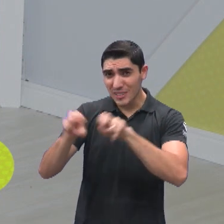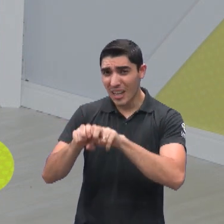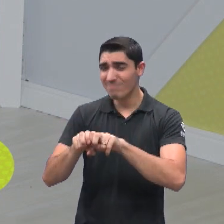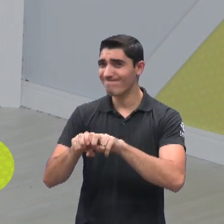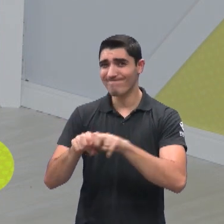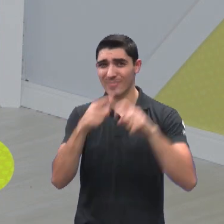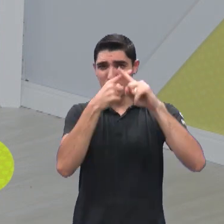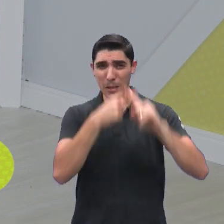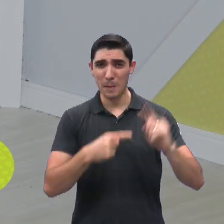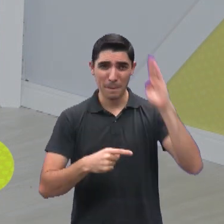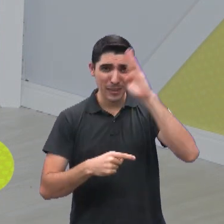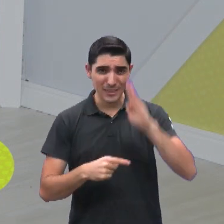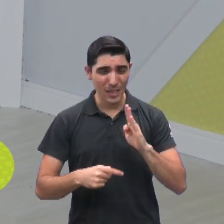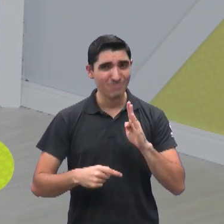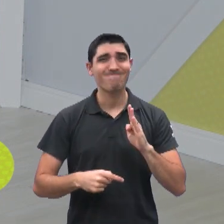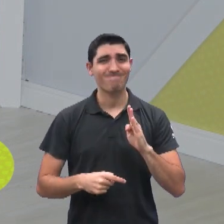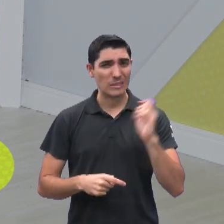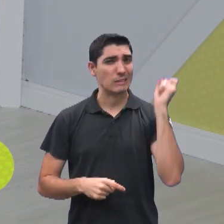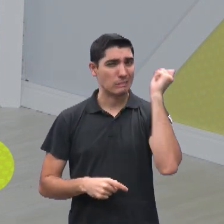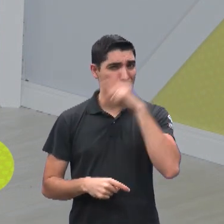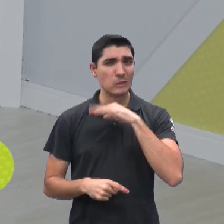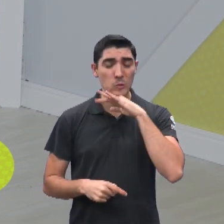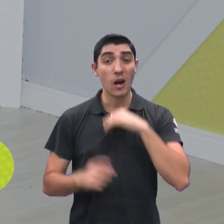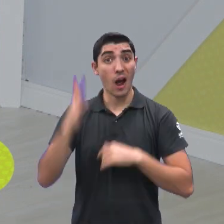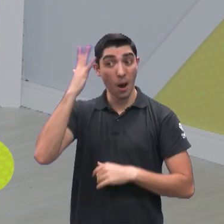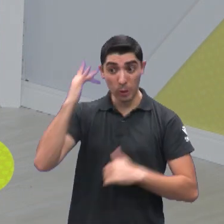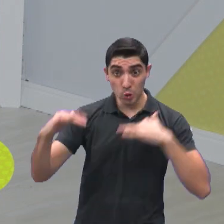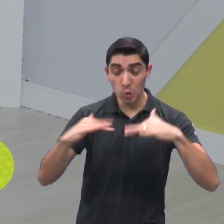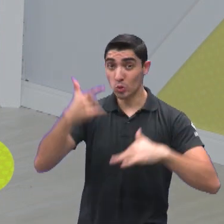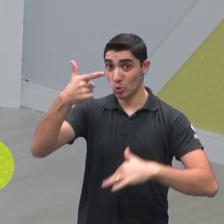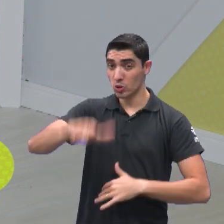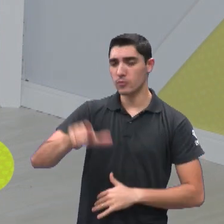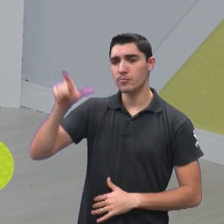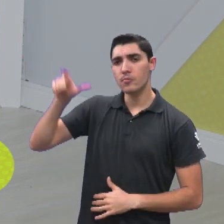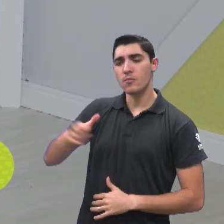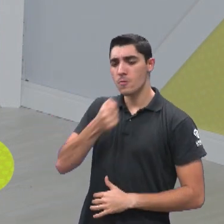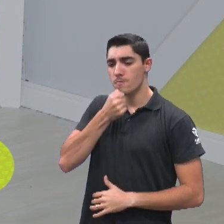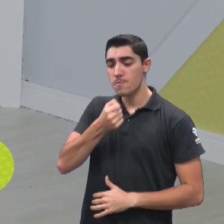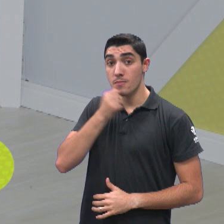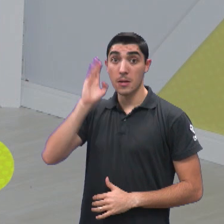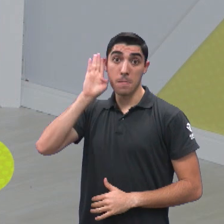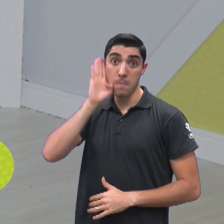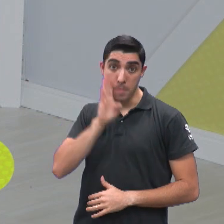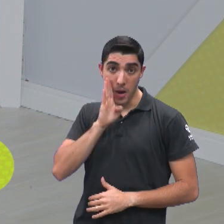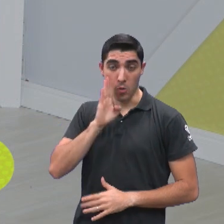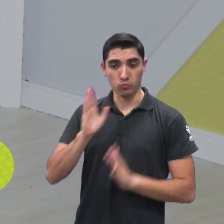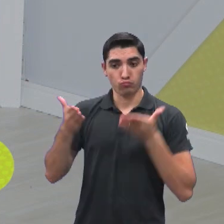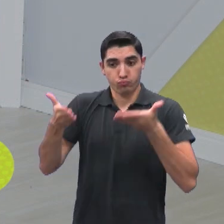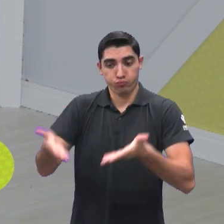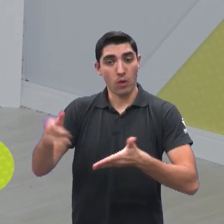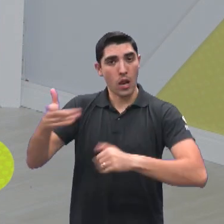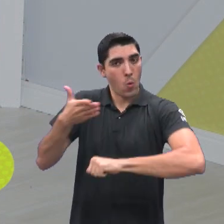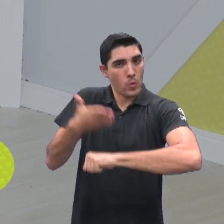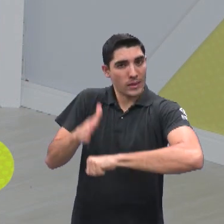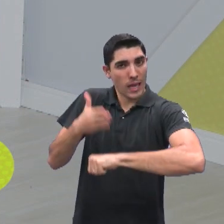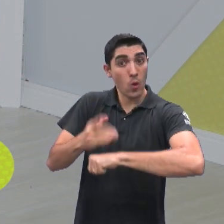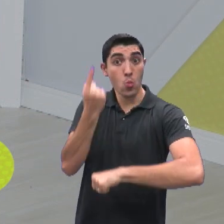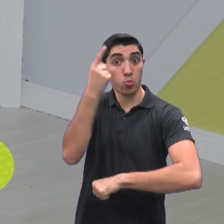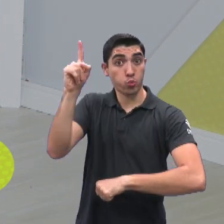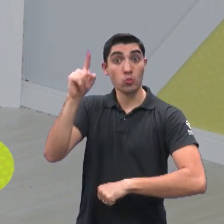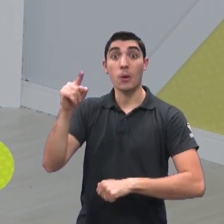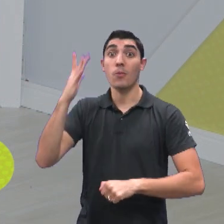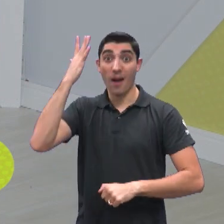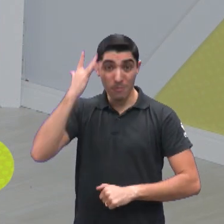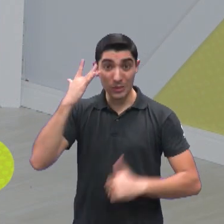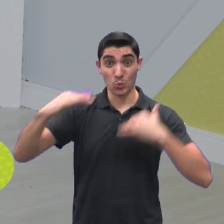jogo complicado pela frente. Nosso repórter, o Paulo Ricardo, foi ao último treino da equipe antes de embarcar para Minas Gerais, para encarar o